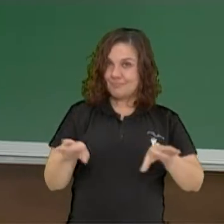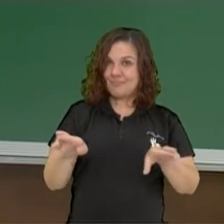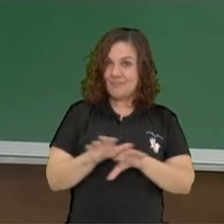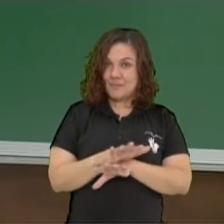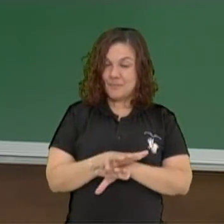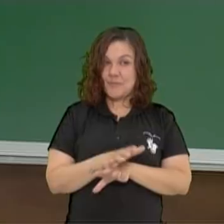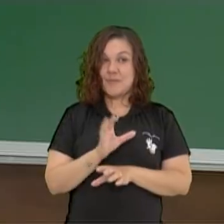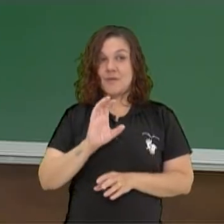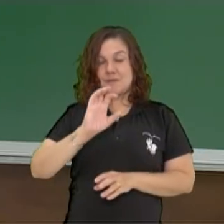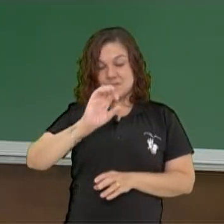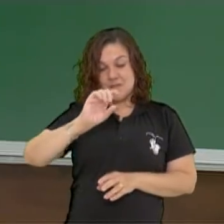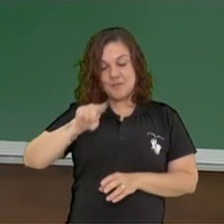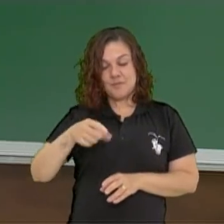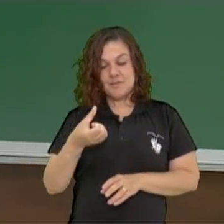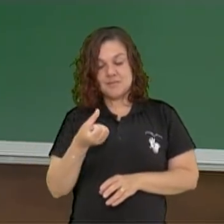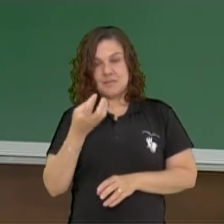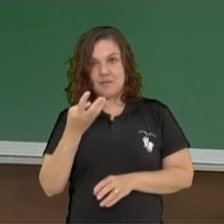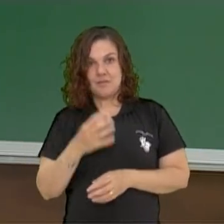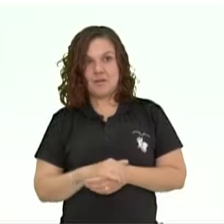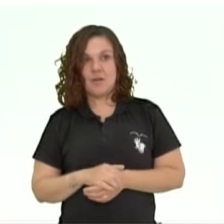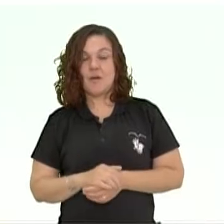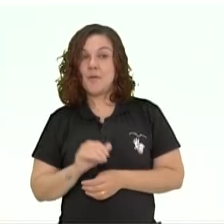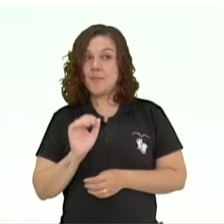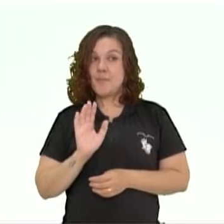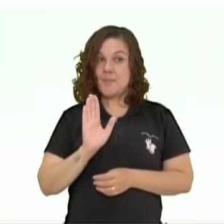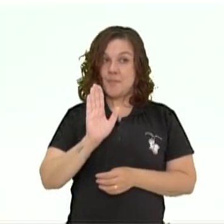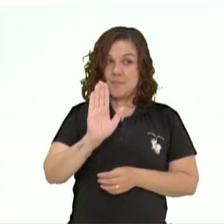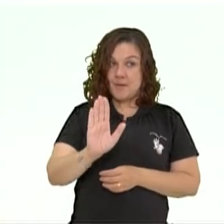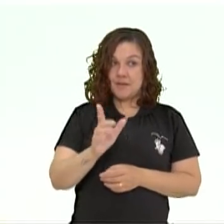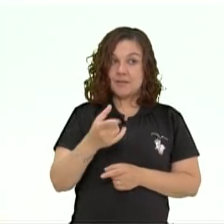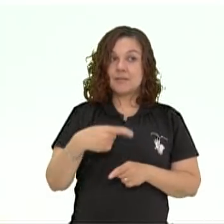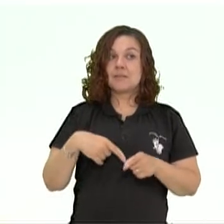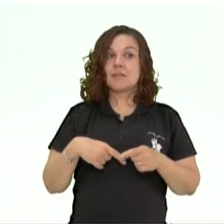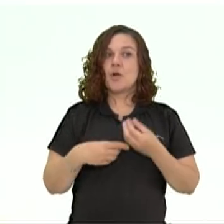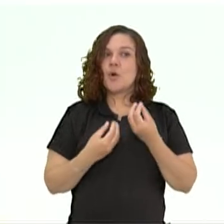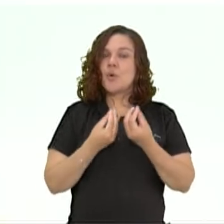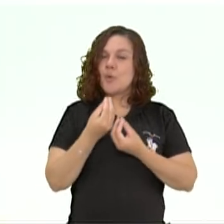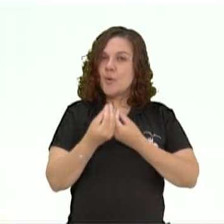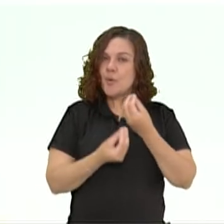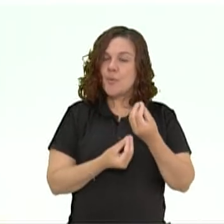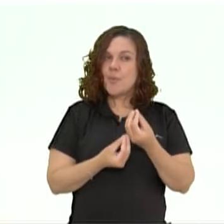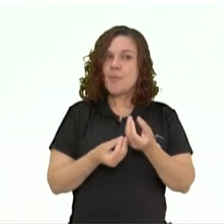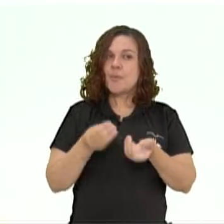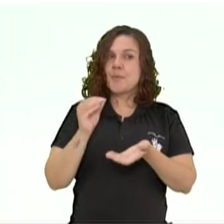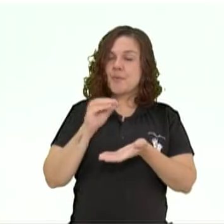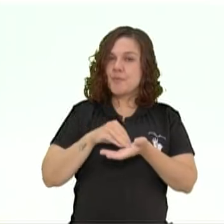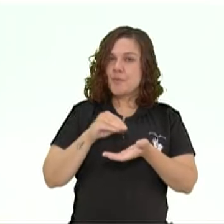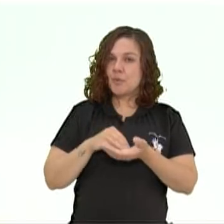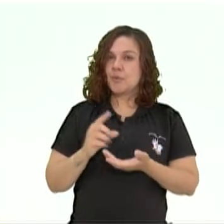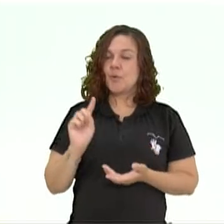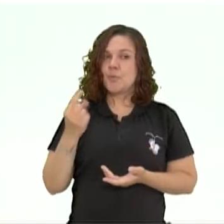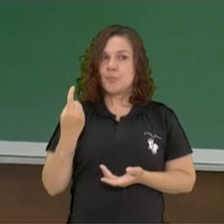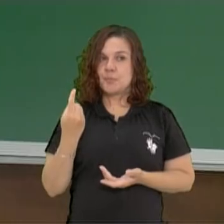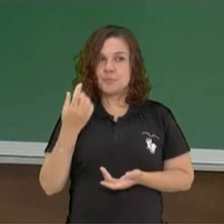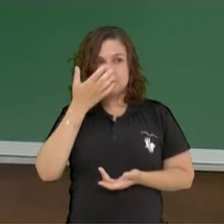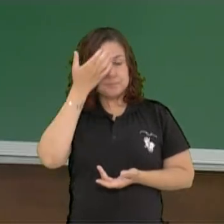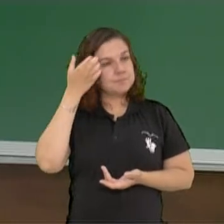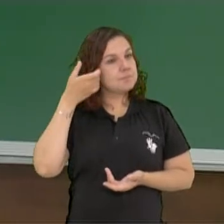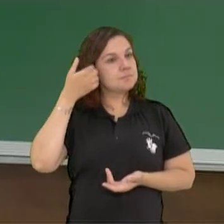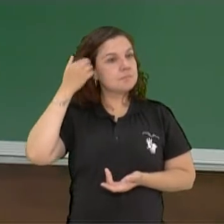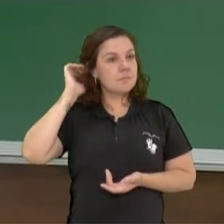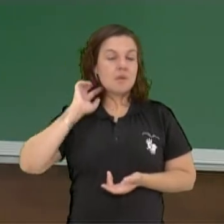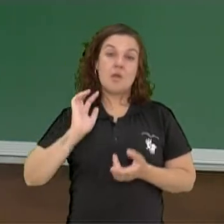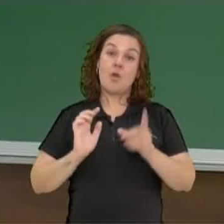encontramos lá, 0,064. Mas a gente quer descobrir, né, para completar uma unidade faltam quantos? Então, eu pego